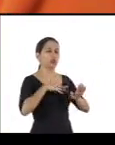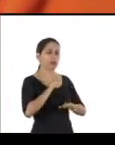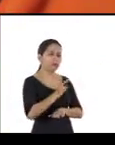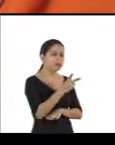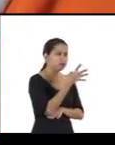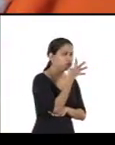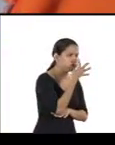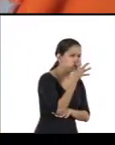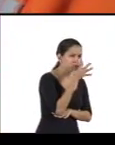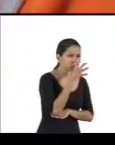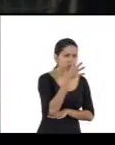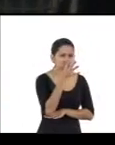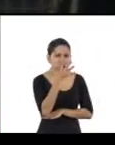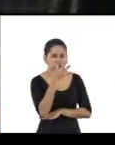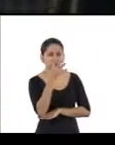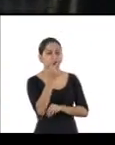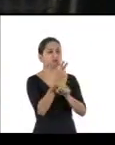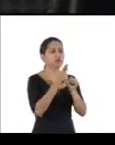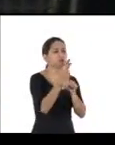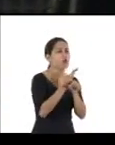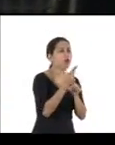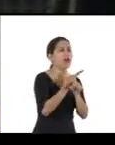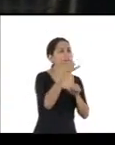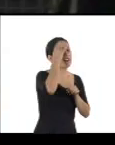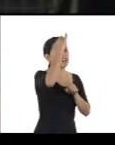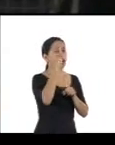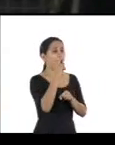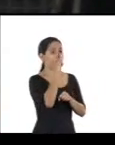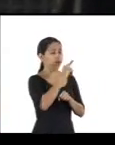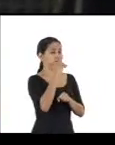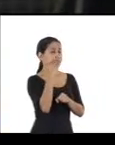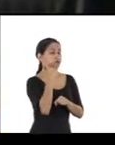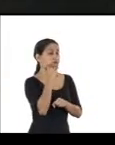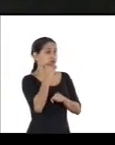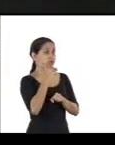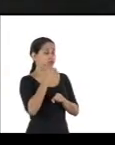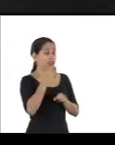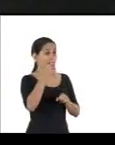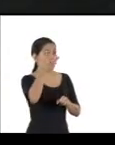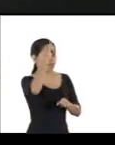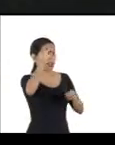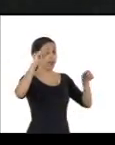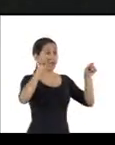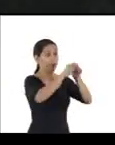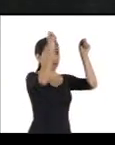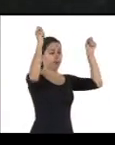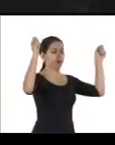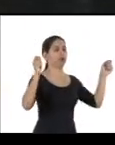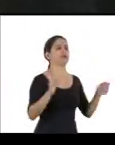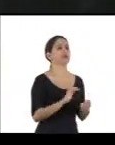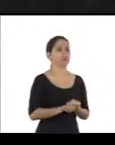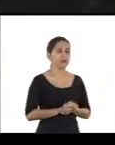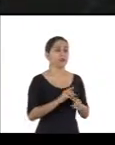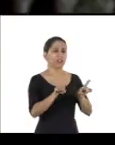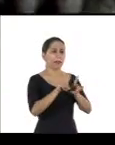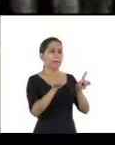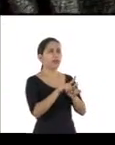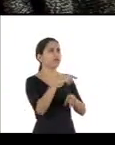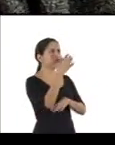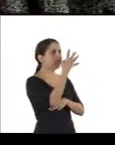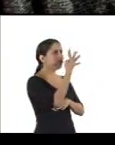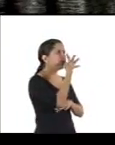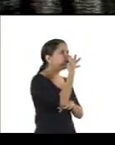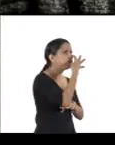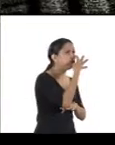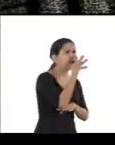e à geração de fagulhas. Os cuidados, então, com a ventilação, a renovação do ar e o monitoramento constante das